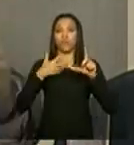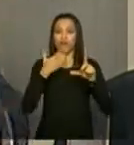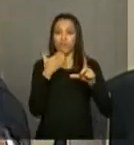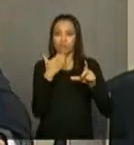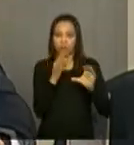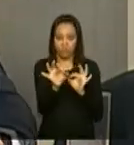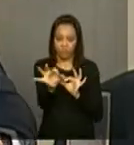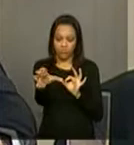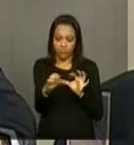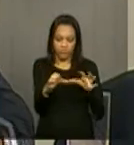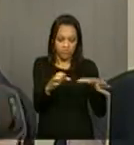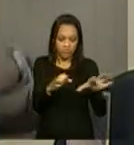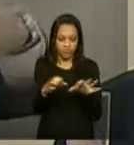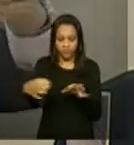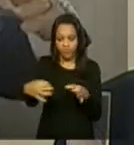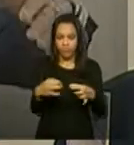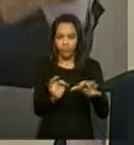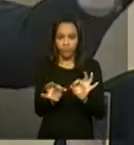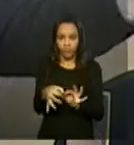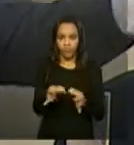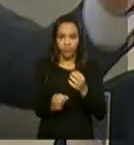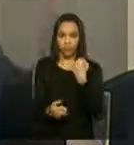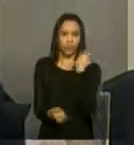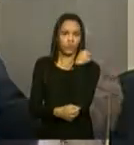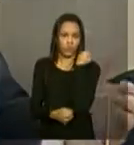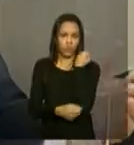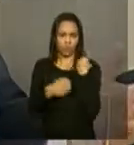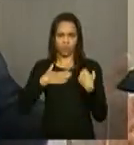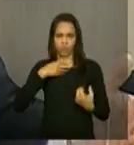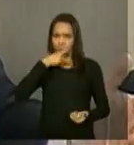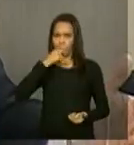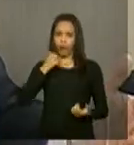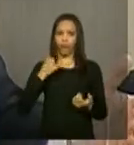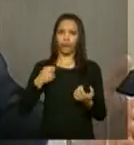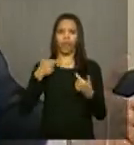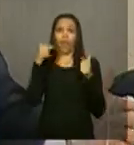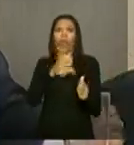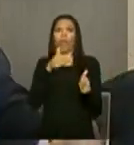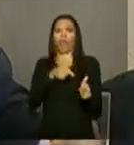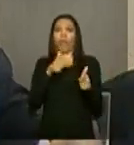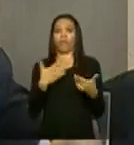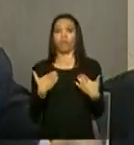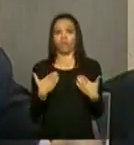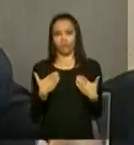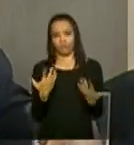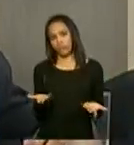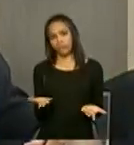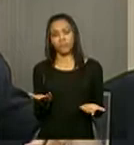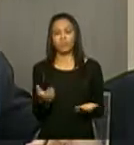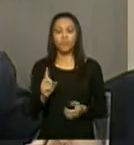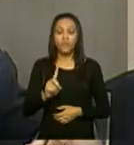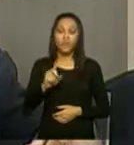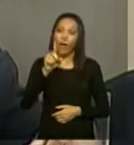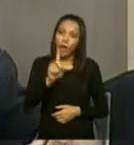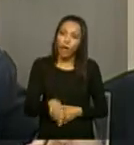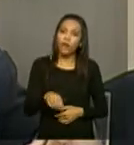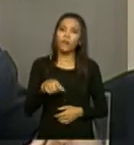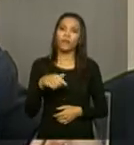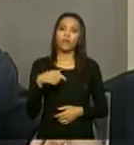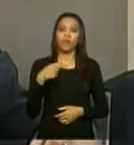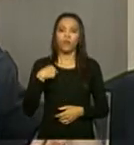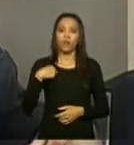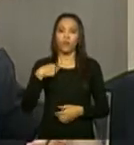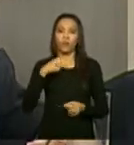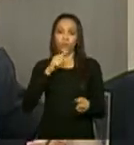os ossos e meu pai numa situação de ridicularização então o intuito foi esse já não foi